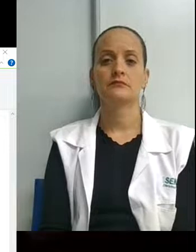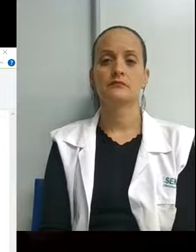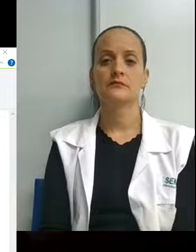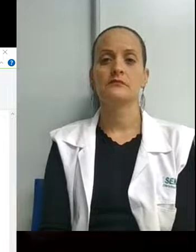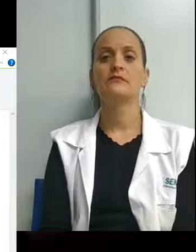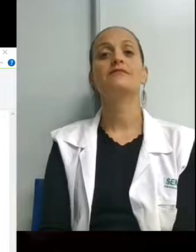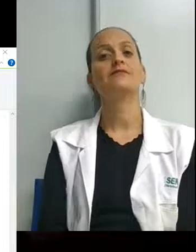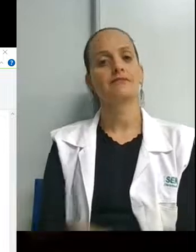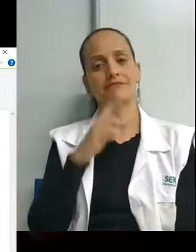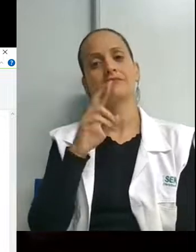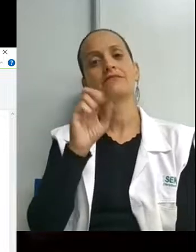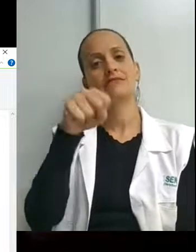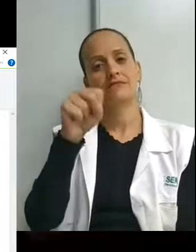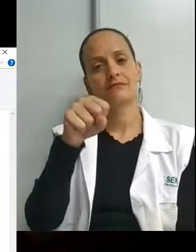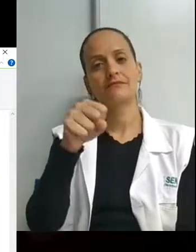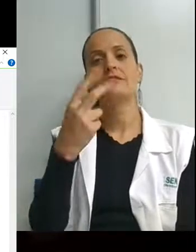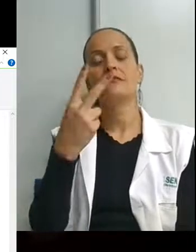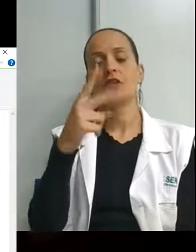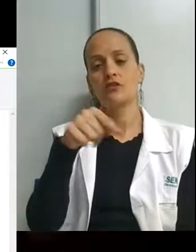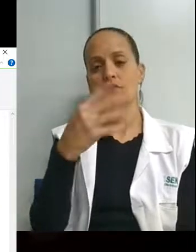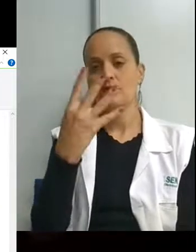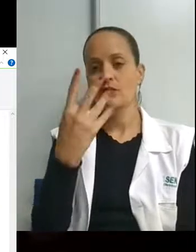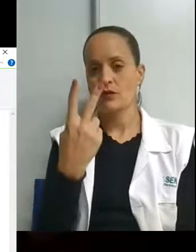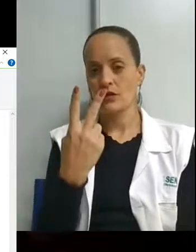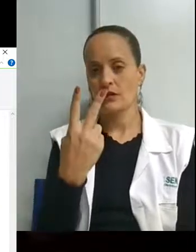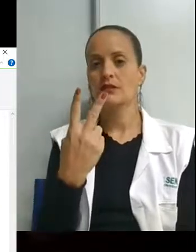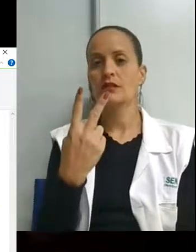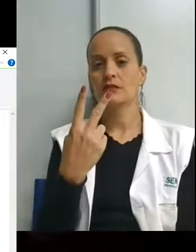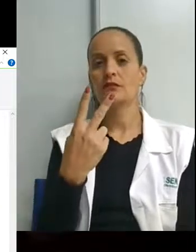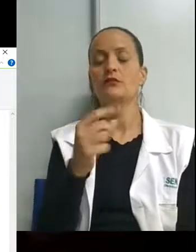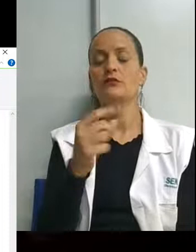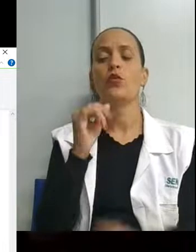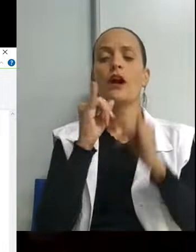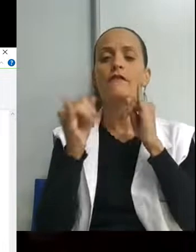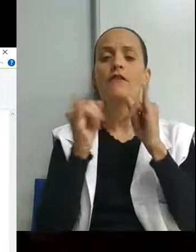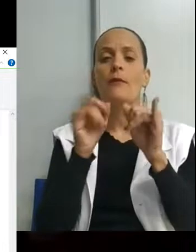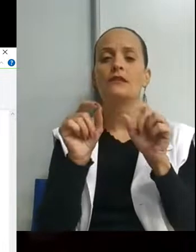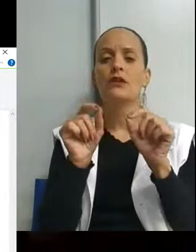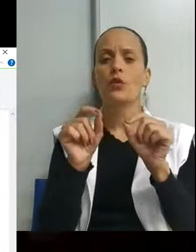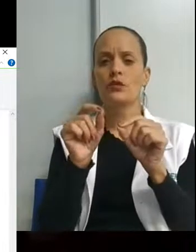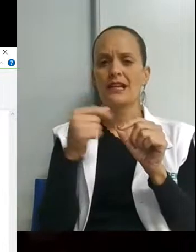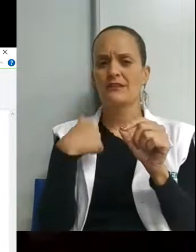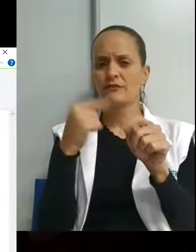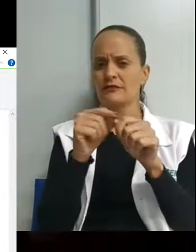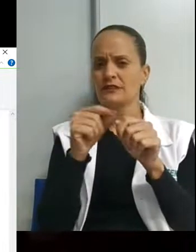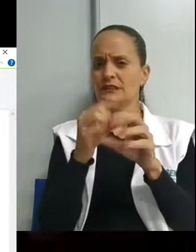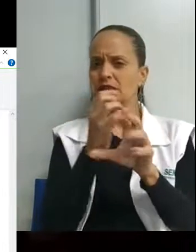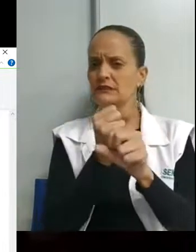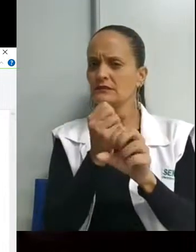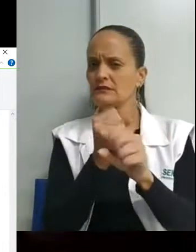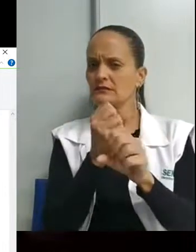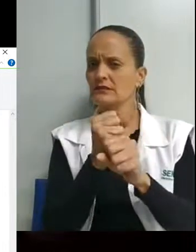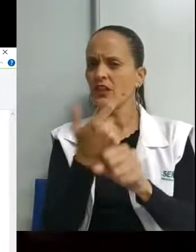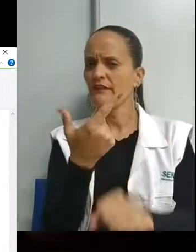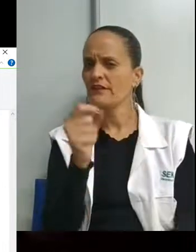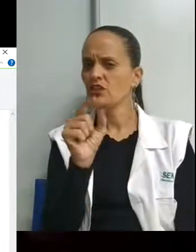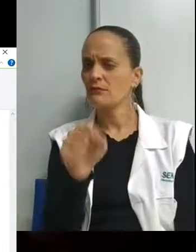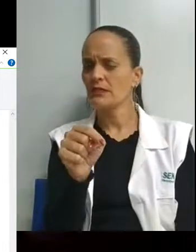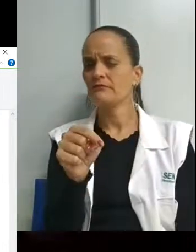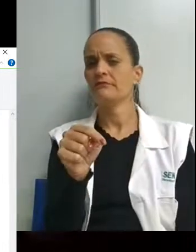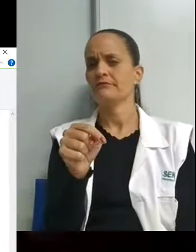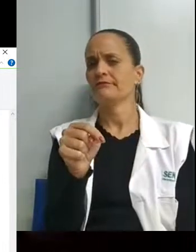Agora sim. Agora dá um valor melhor. Essa informação aqui, ó, essa fórmula que eu calculei a resistência aqui, ó, ela é para quando a gente tem o